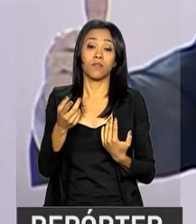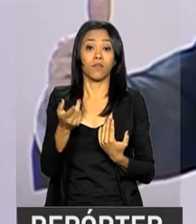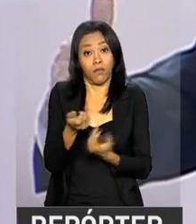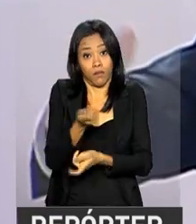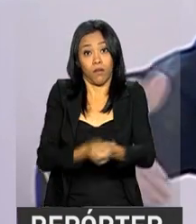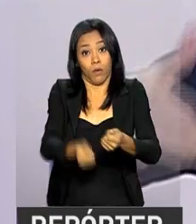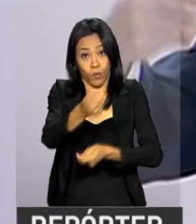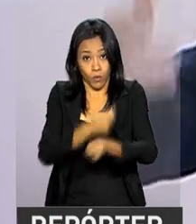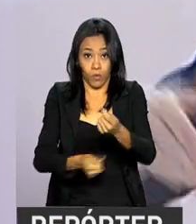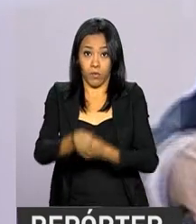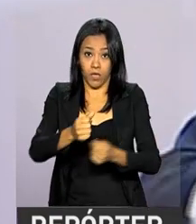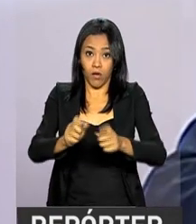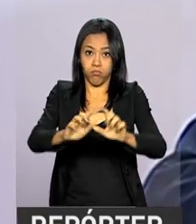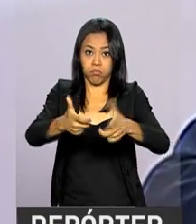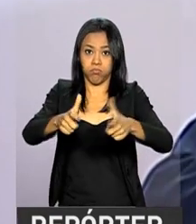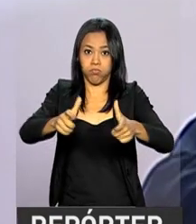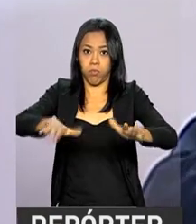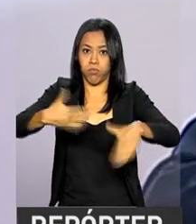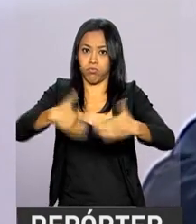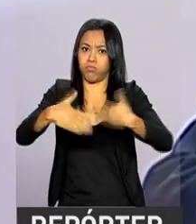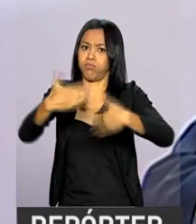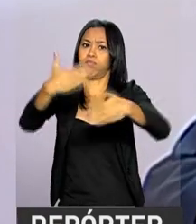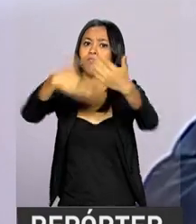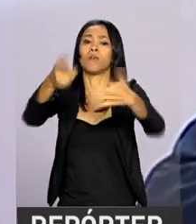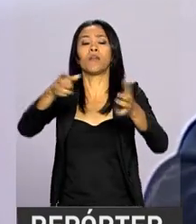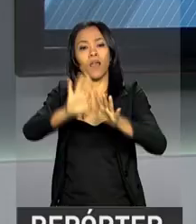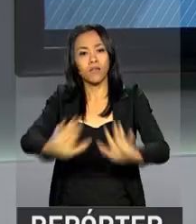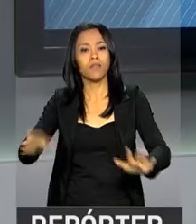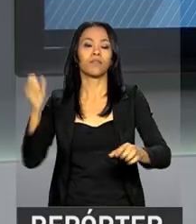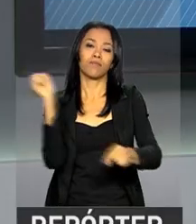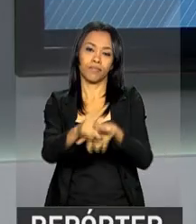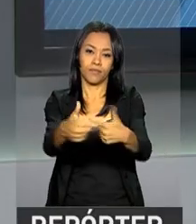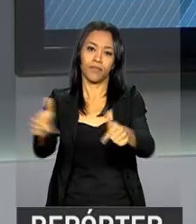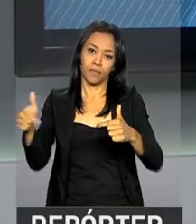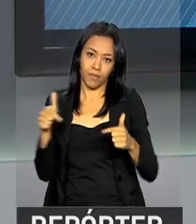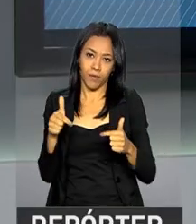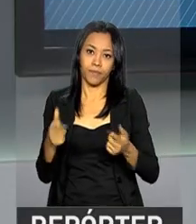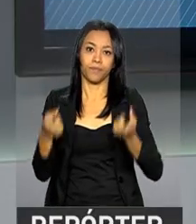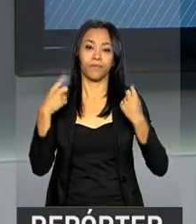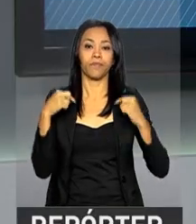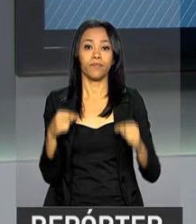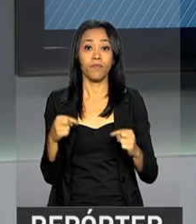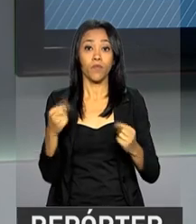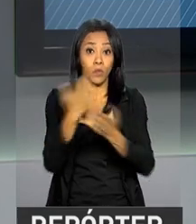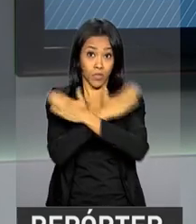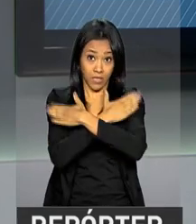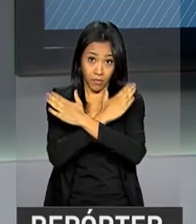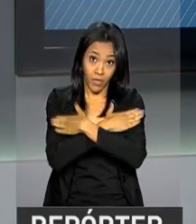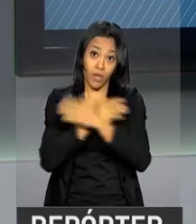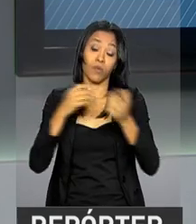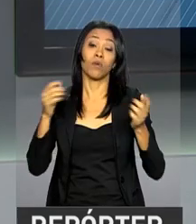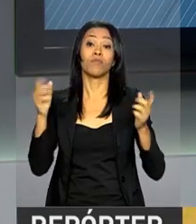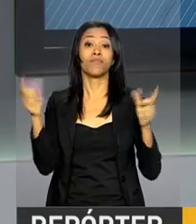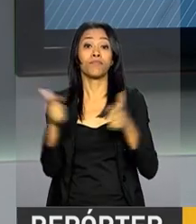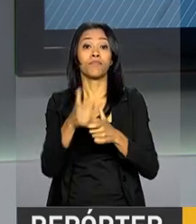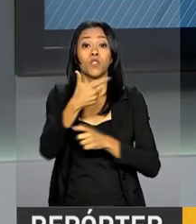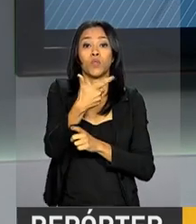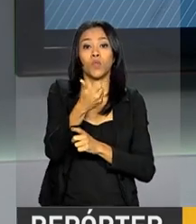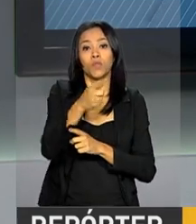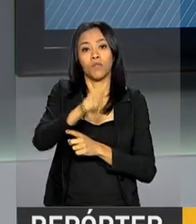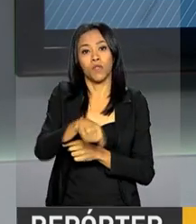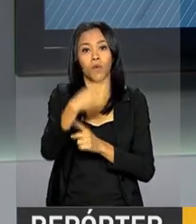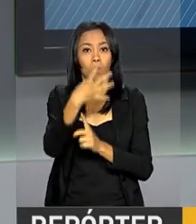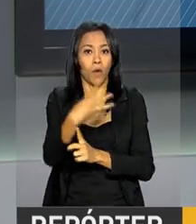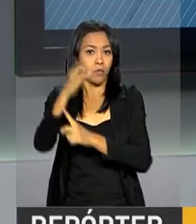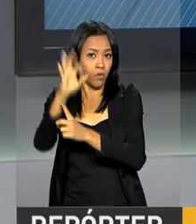economia cresce mais e aí sim gera emprego e desemprego ficou em 12,4 por cento